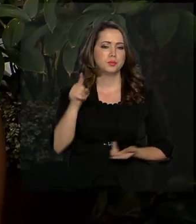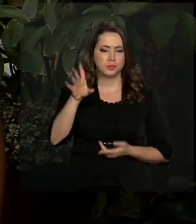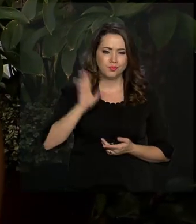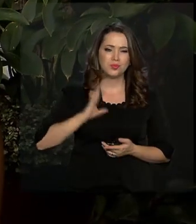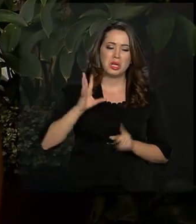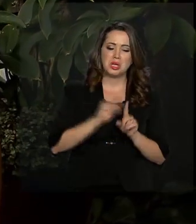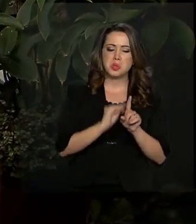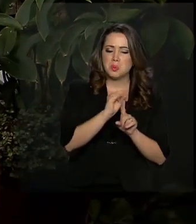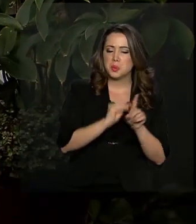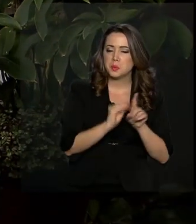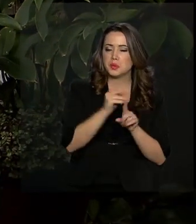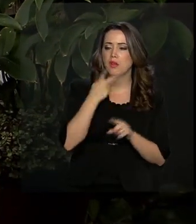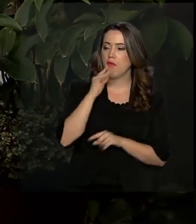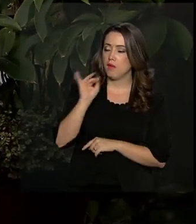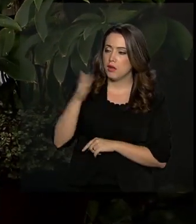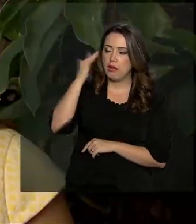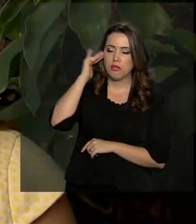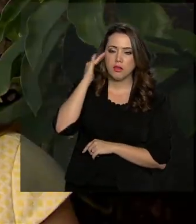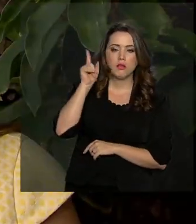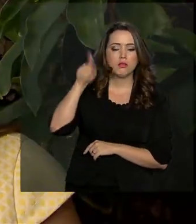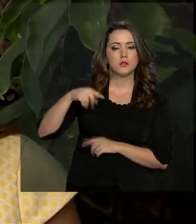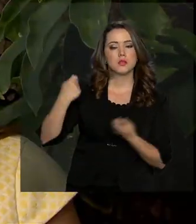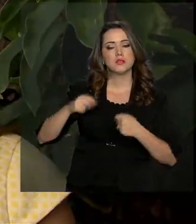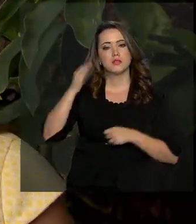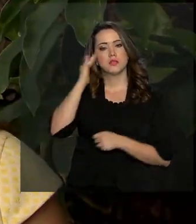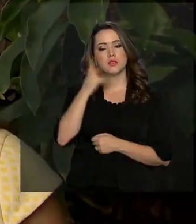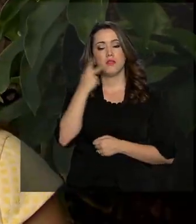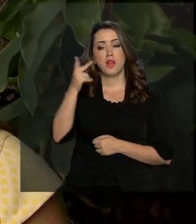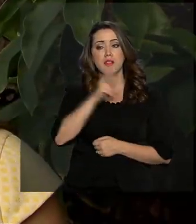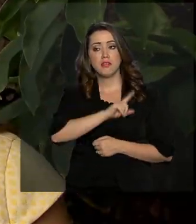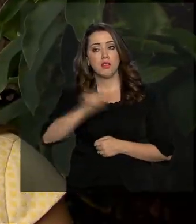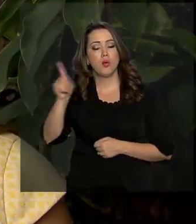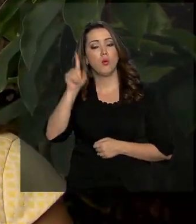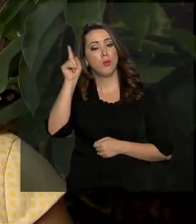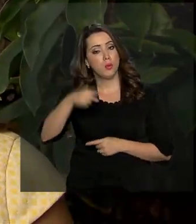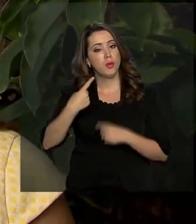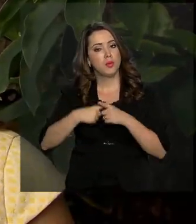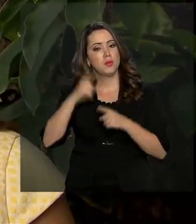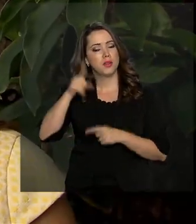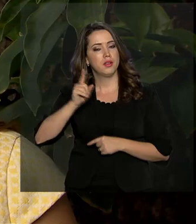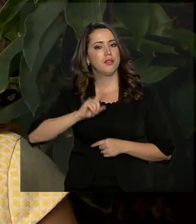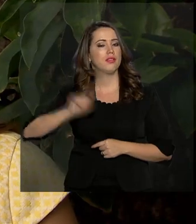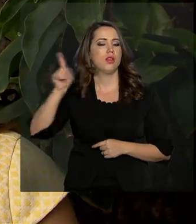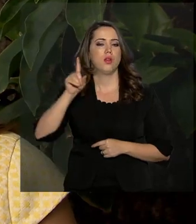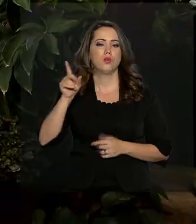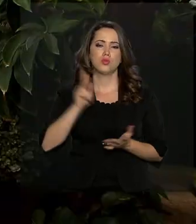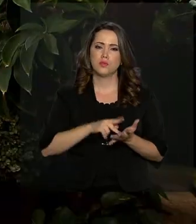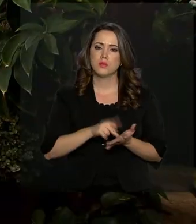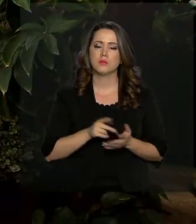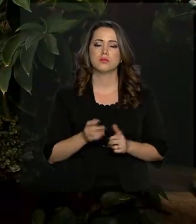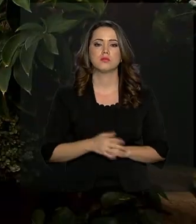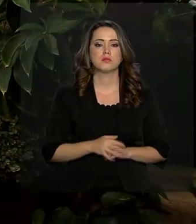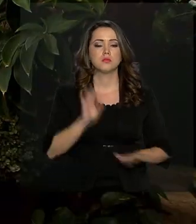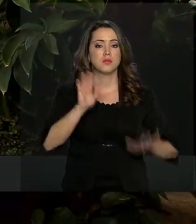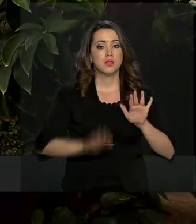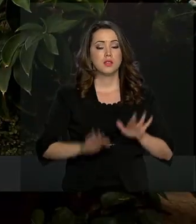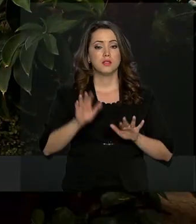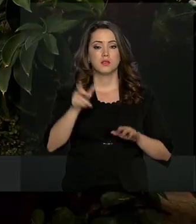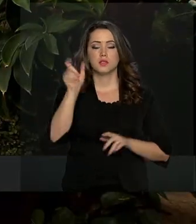acha importante que eles entendam que quando a mulher diz não, é porque é não mesmo. Muita